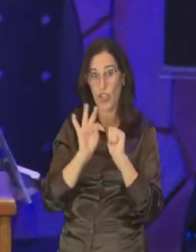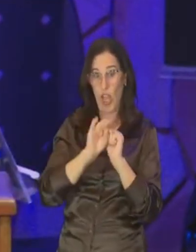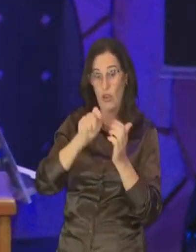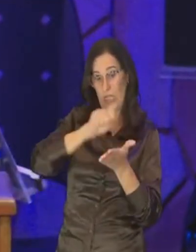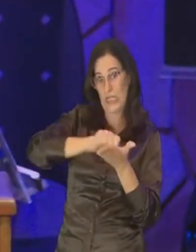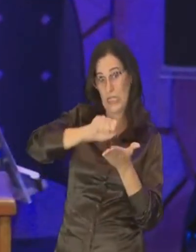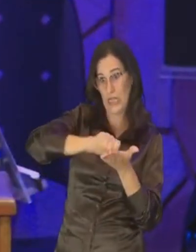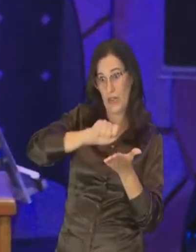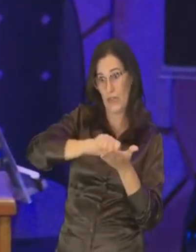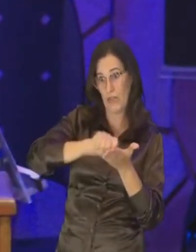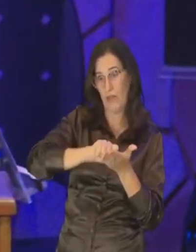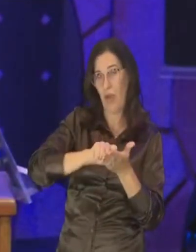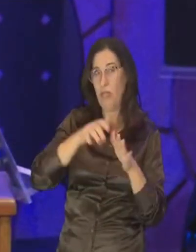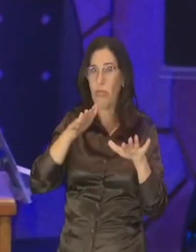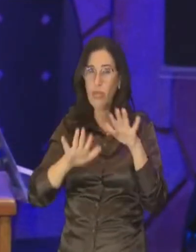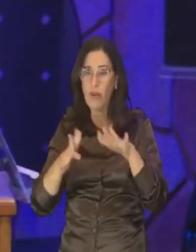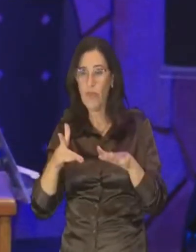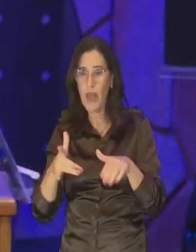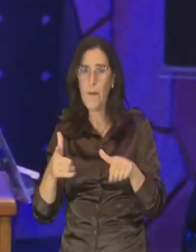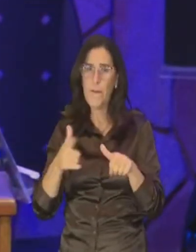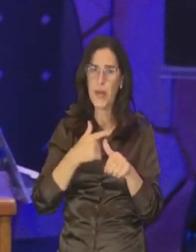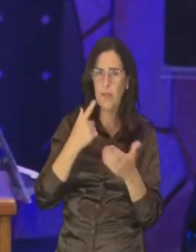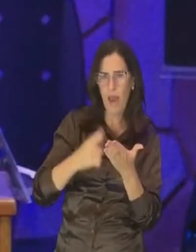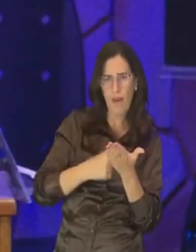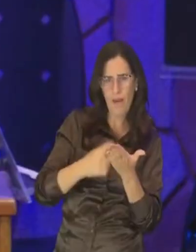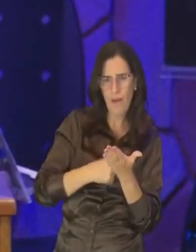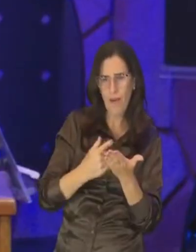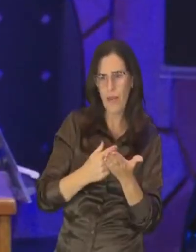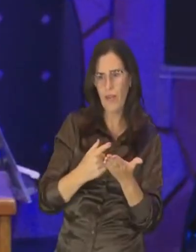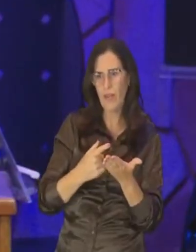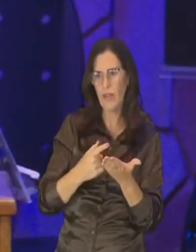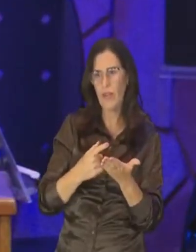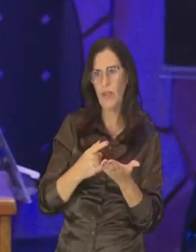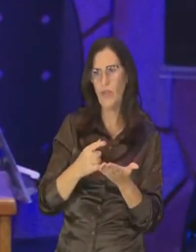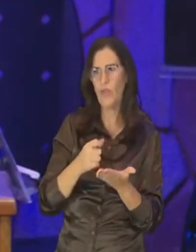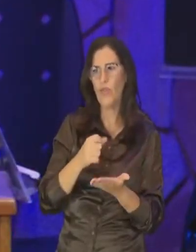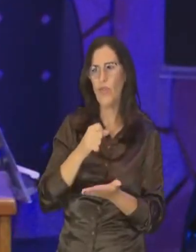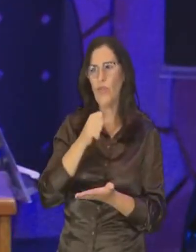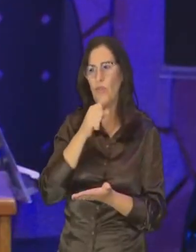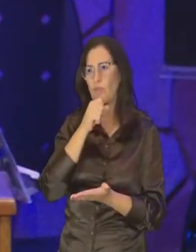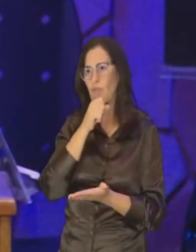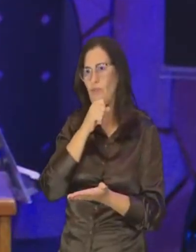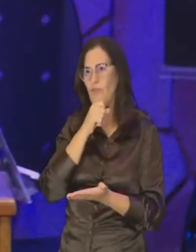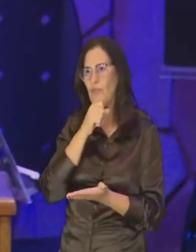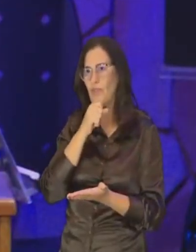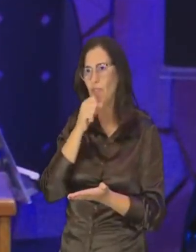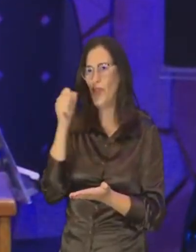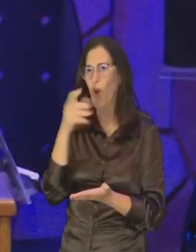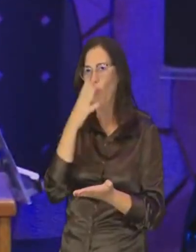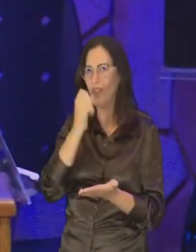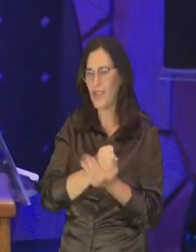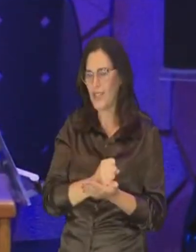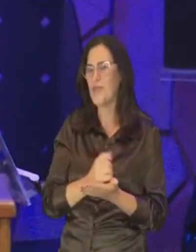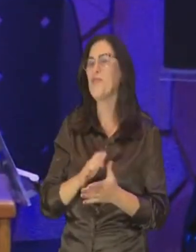escreveu, provavelmente foi um dos primeiros livros do Antigo Testamento. Foi escrito ali por volta de